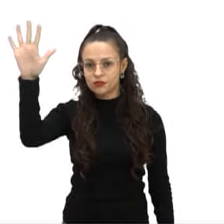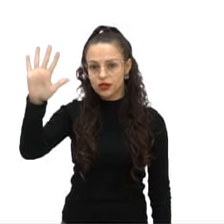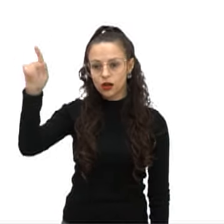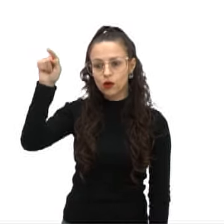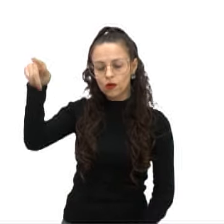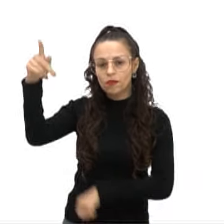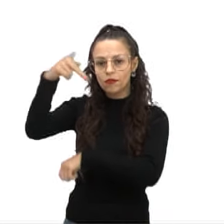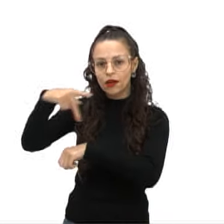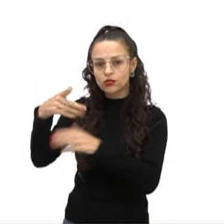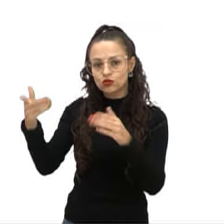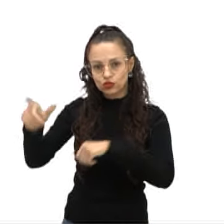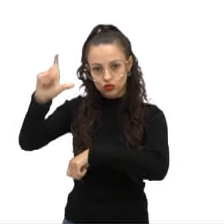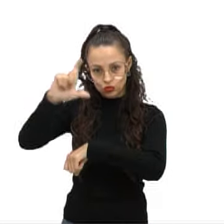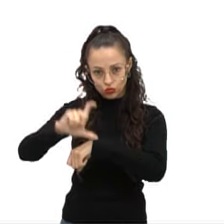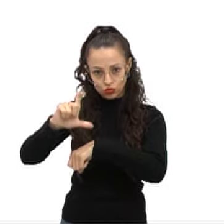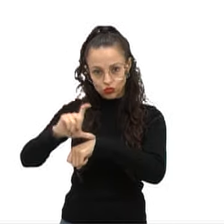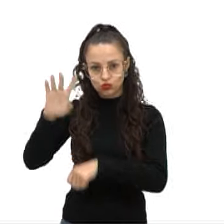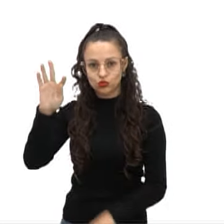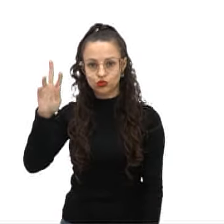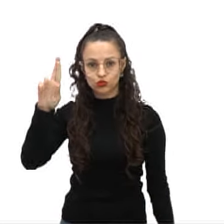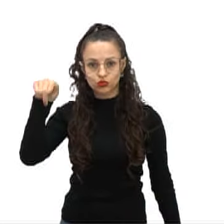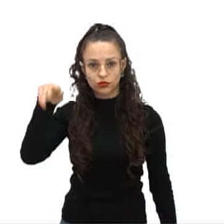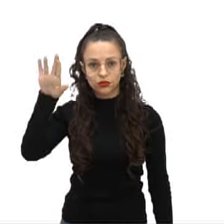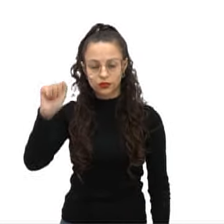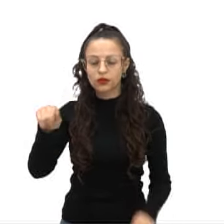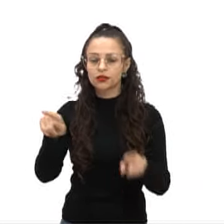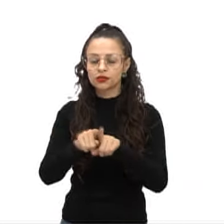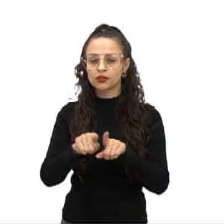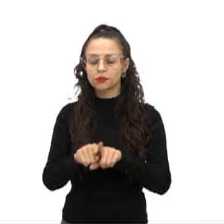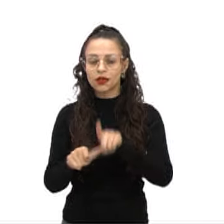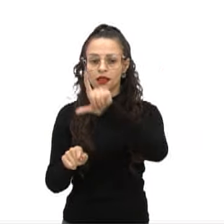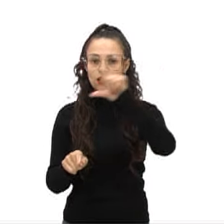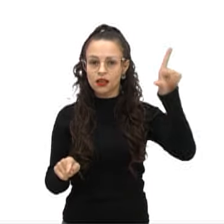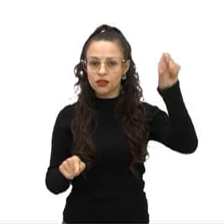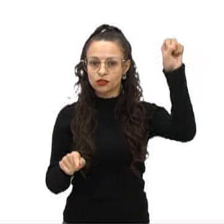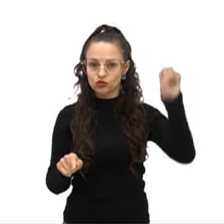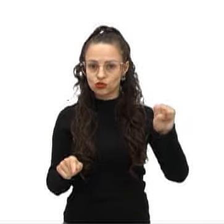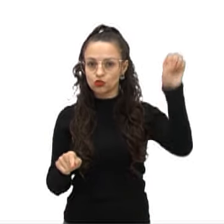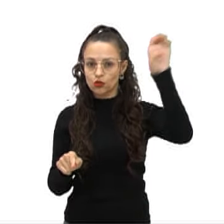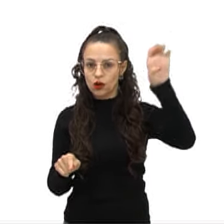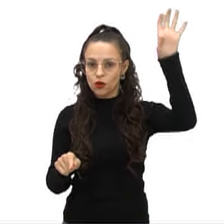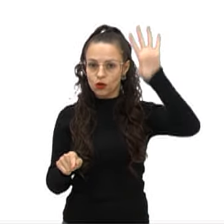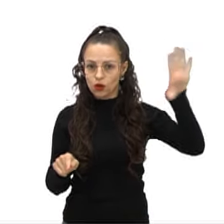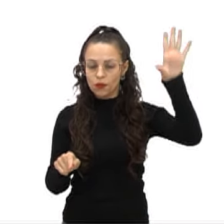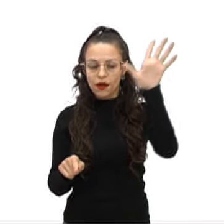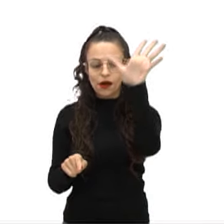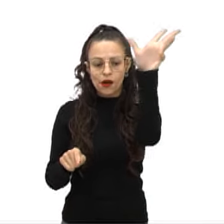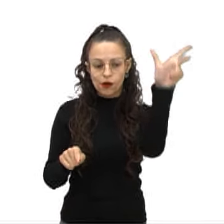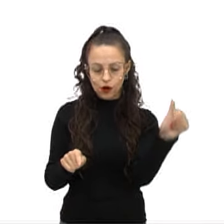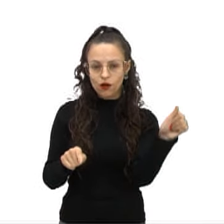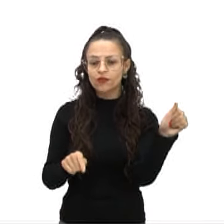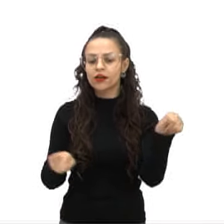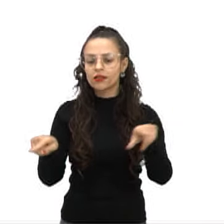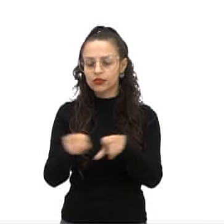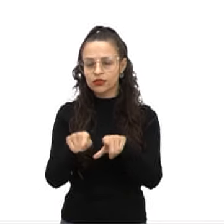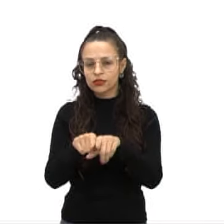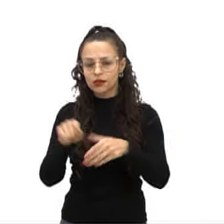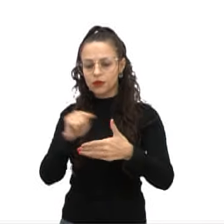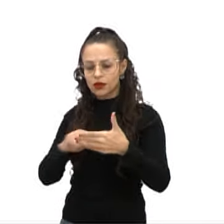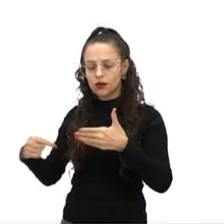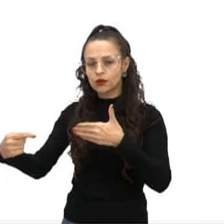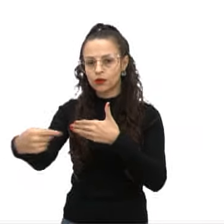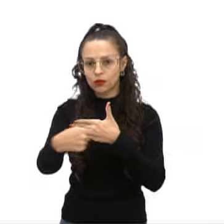Turquia, abrangeu regiões como parte do leste e do sul da Europa, norte da África, o Oriente Médio e parte do